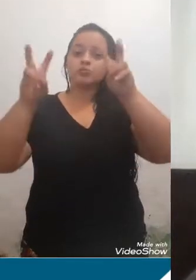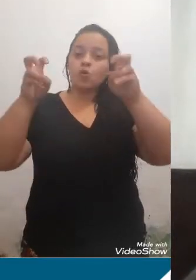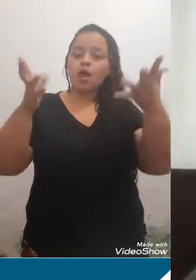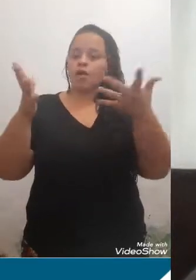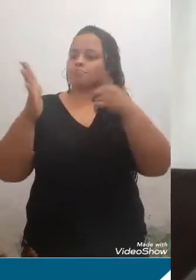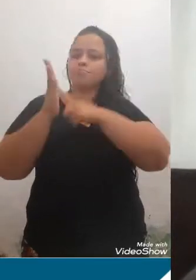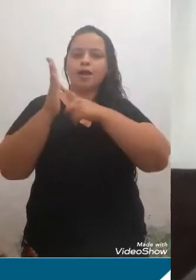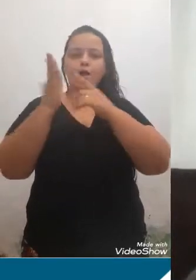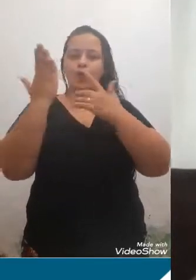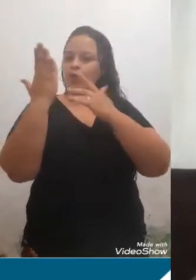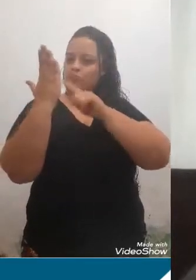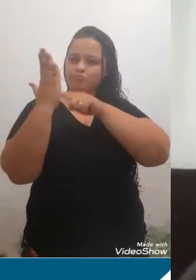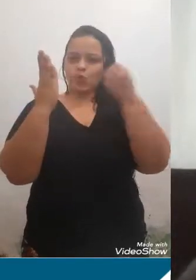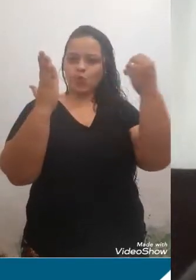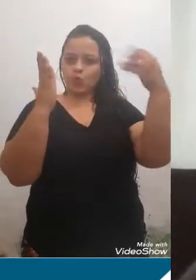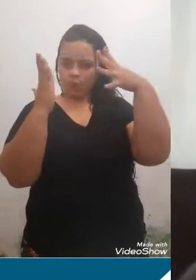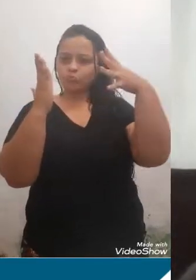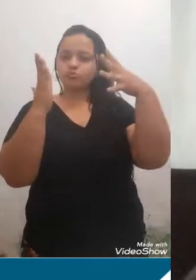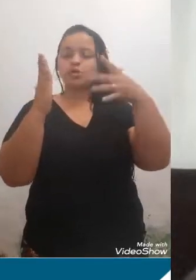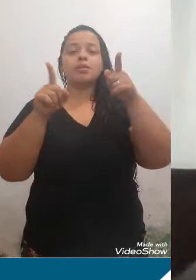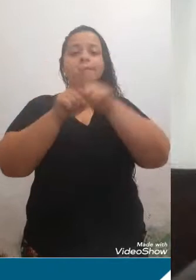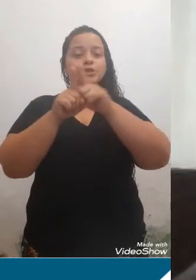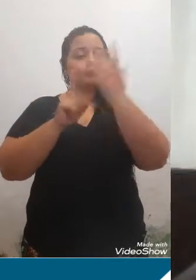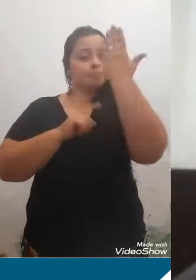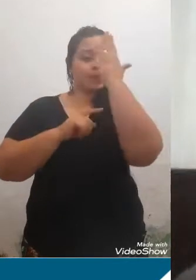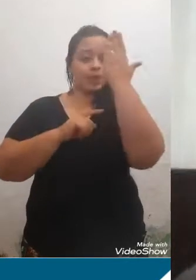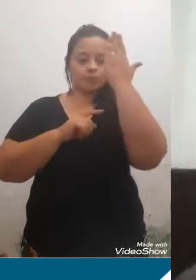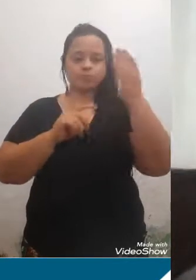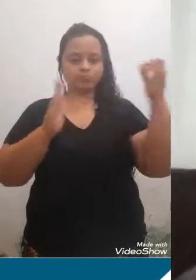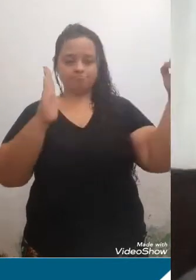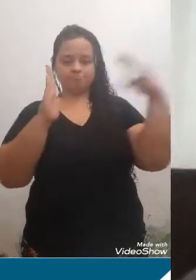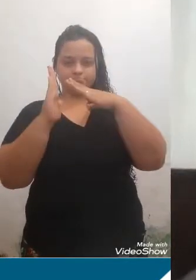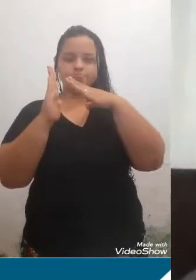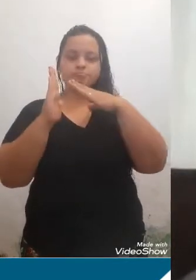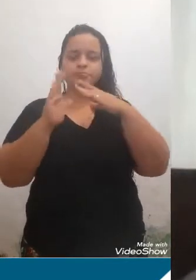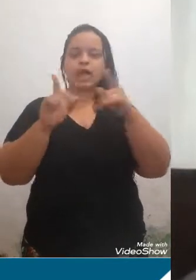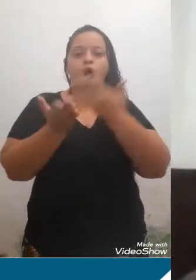sobre reflexão da luz e espelhos planos. Então vamos lá, vamos começar.